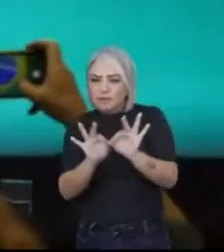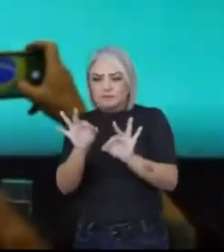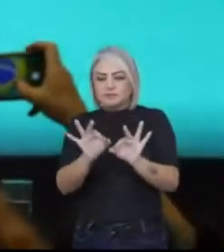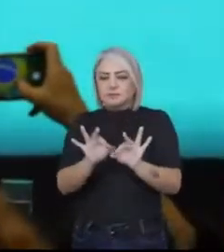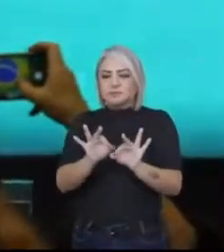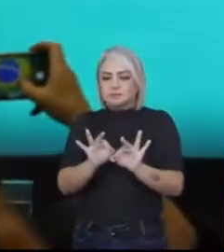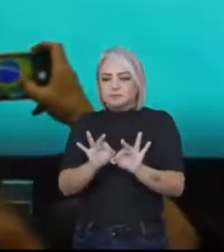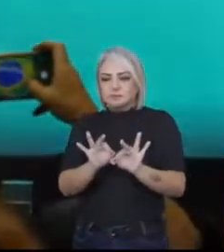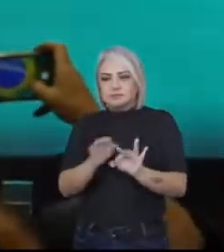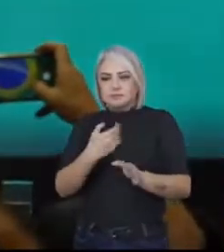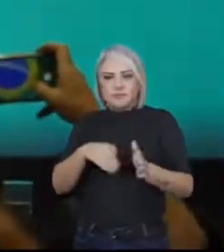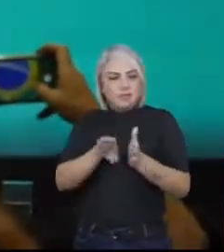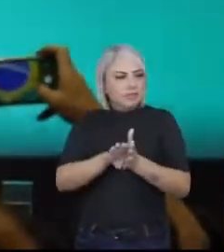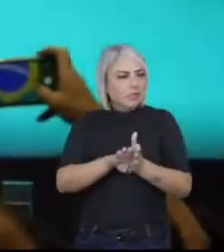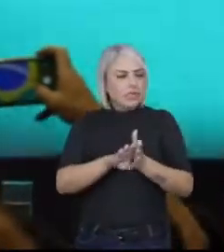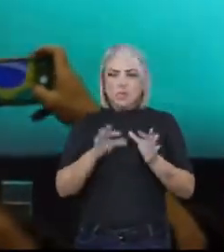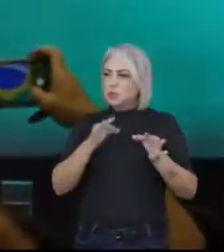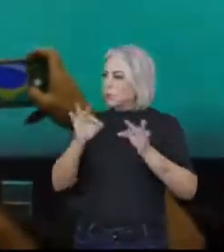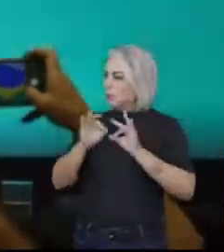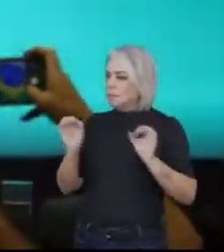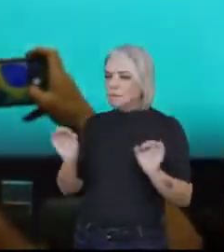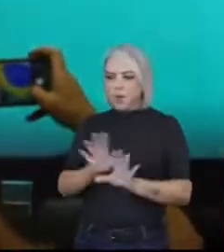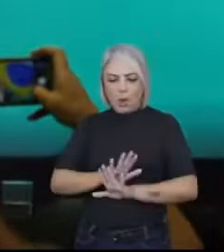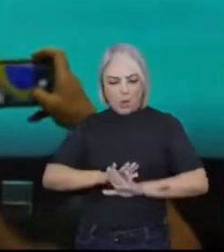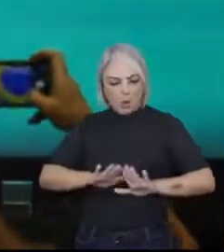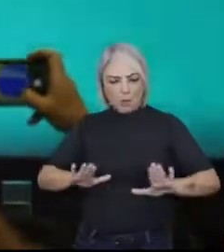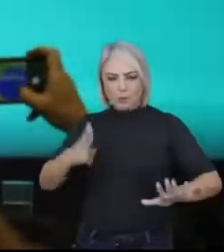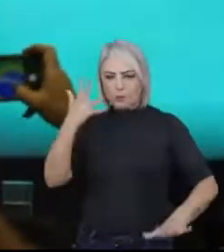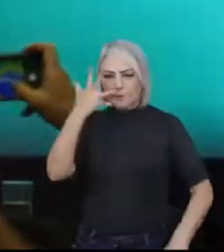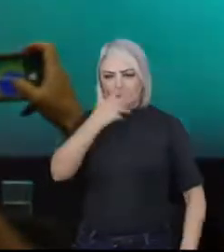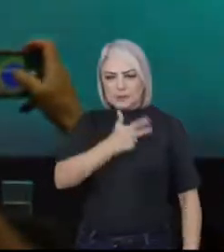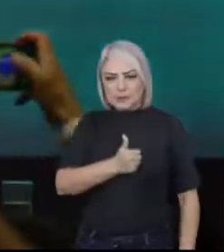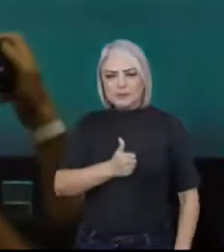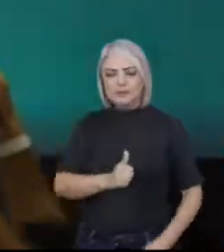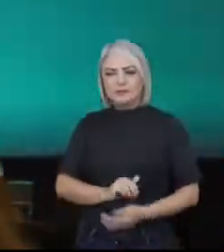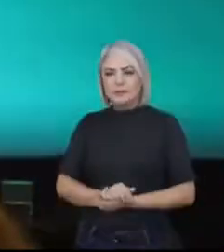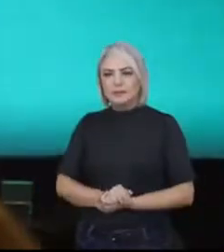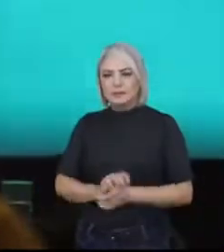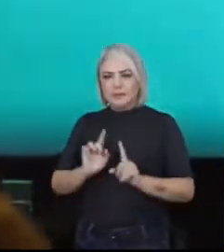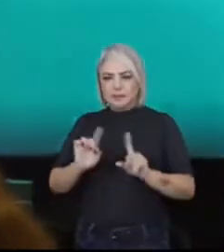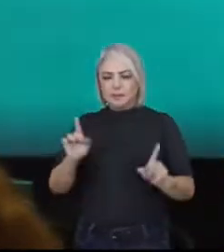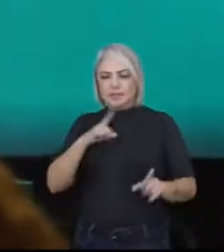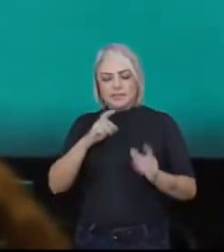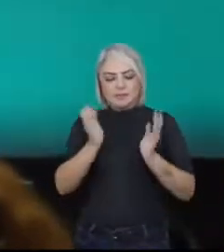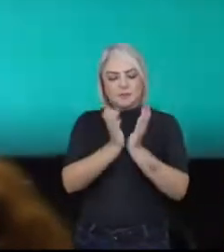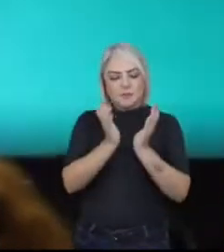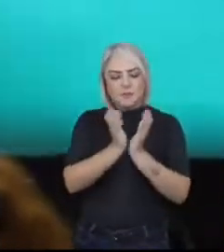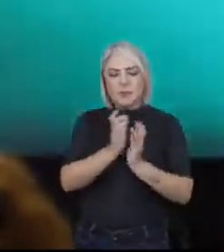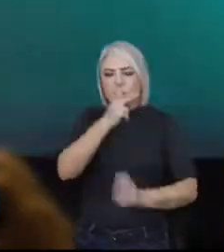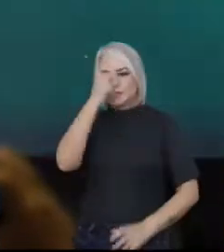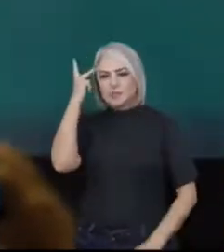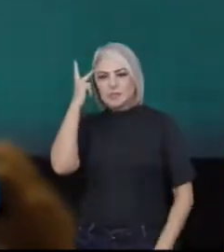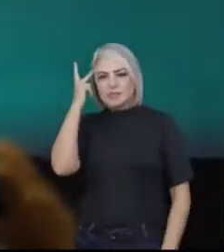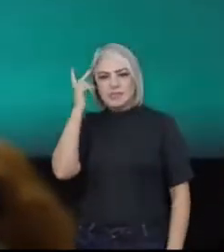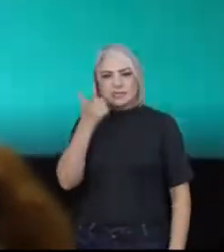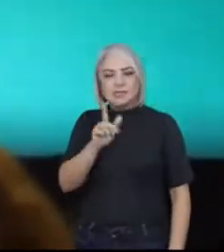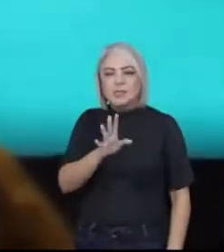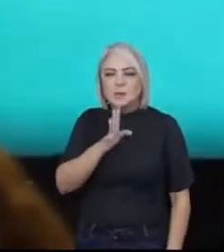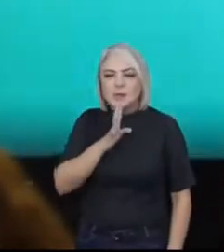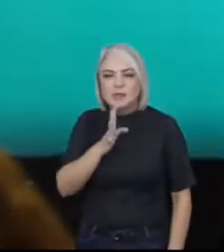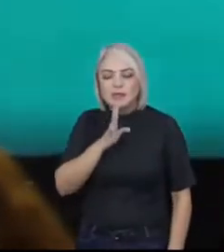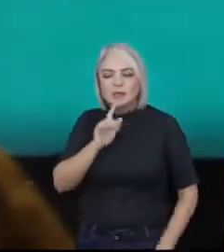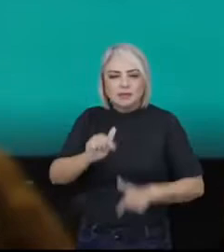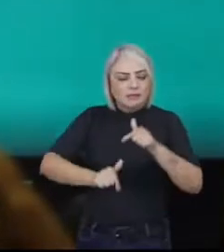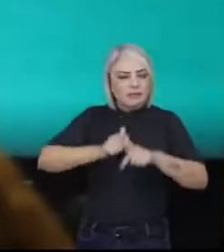tudo montadinho, carpete, está tudo televisão, está tudo. Mas teve um grupo de pessoas que a gente nem conhece, que trabalhou